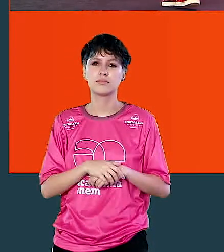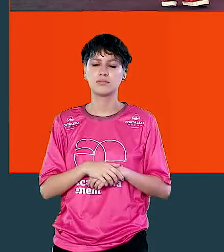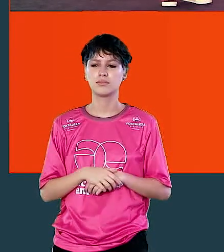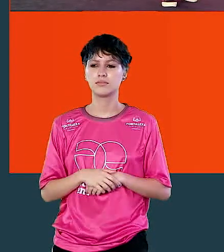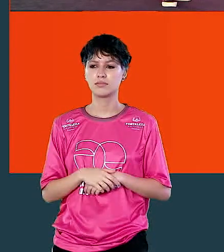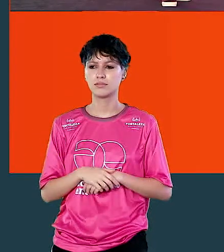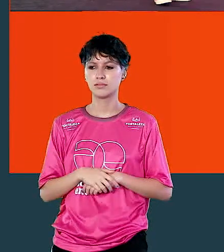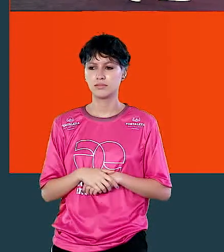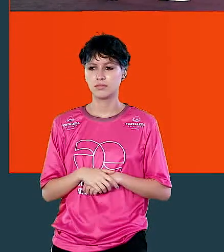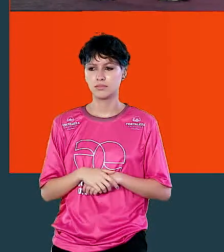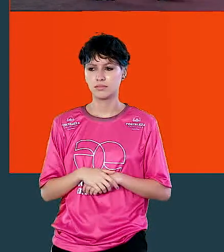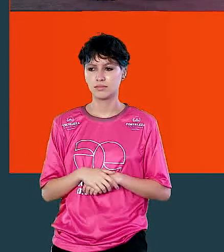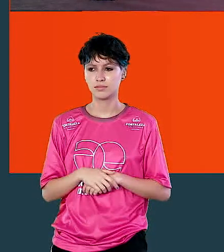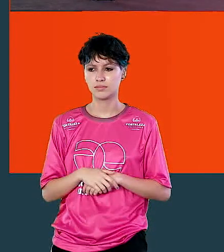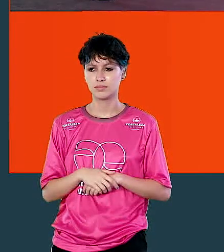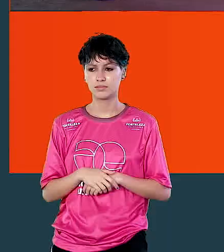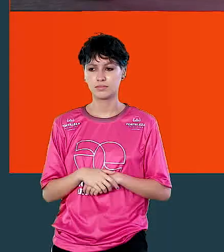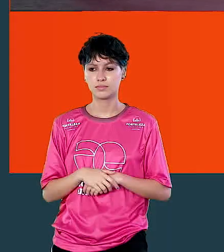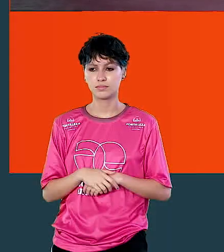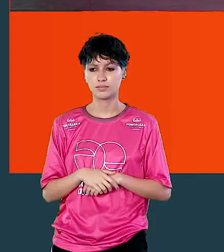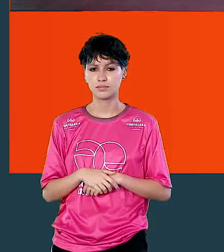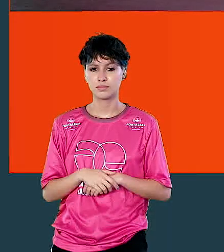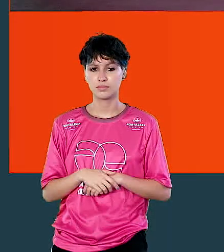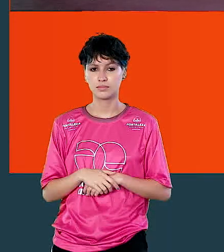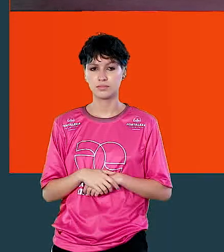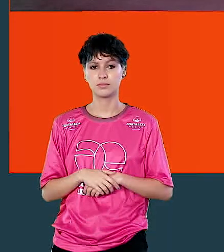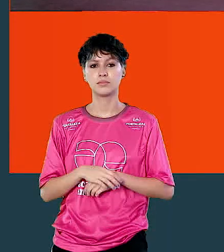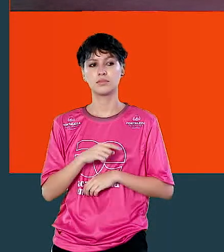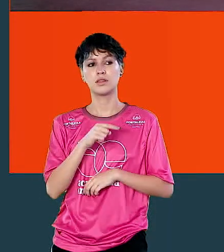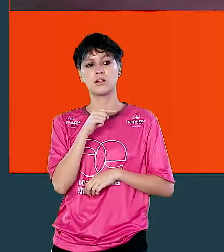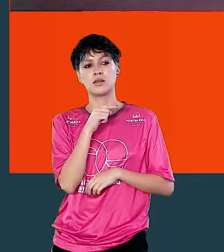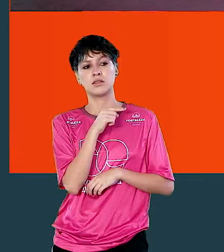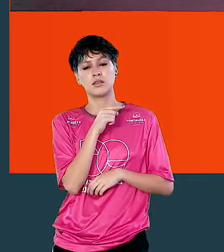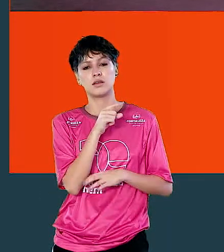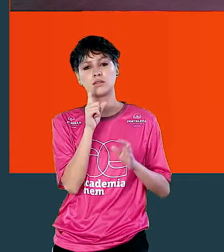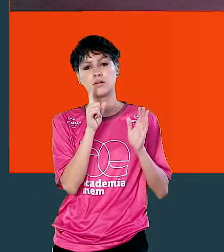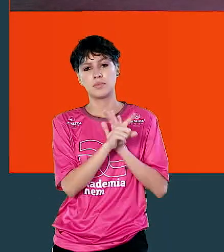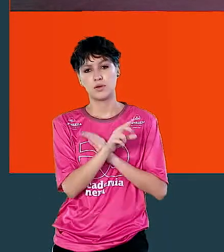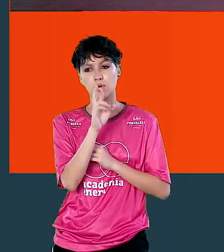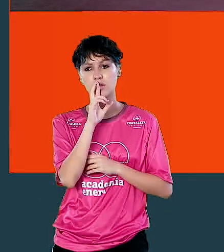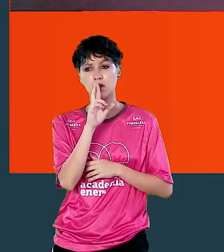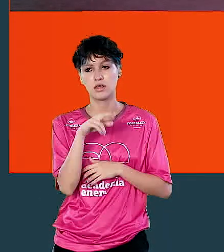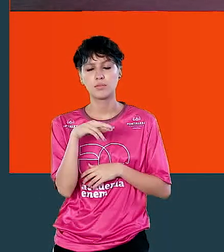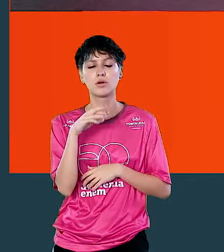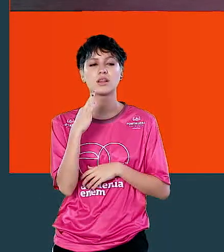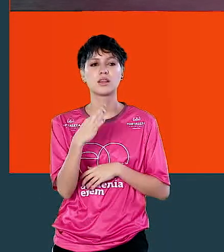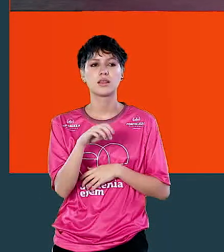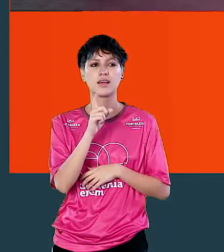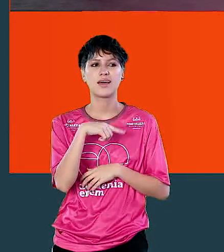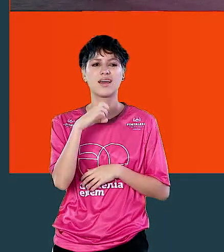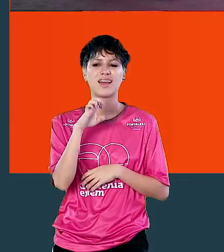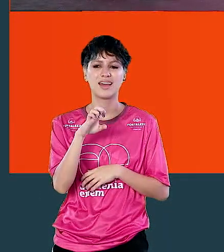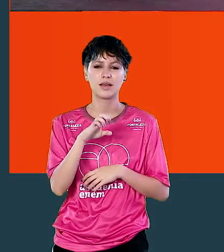né? Já que aqui nessa questão, a letra E estava lá, a resposta certa estava lá na letra E, né?